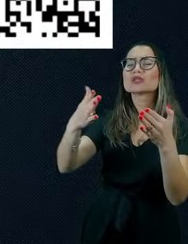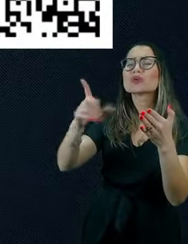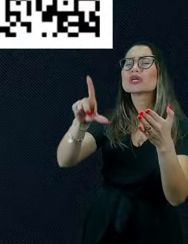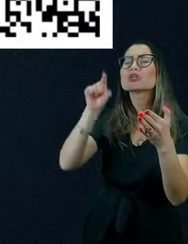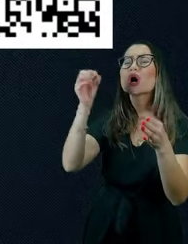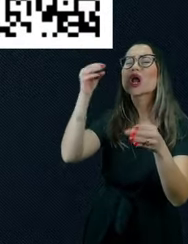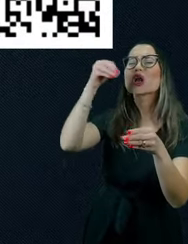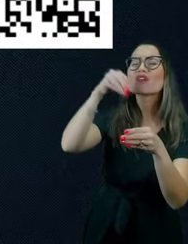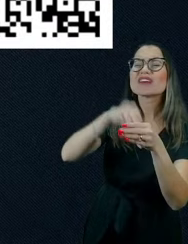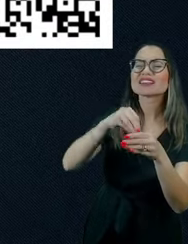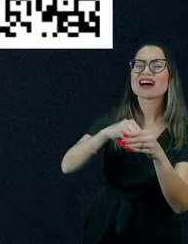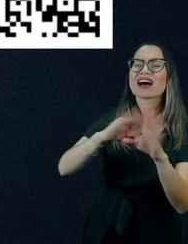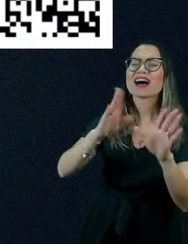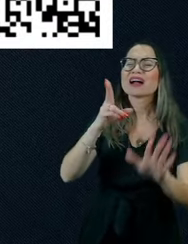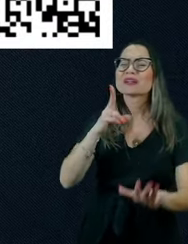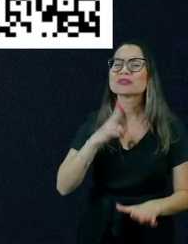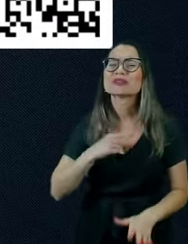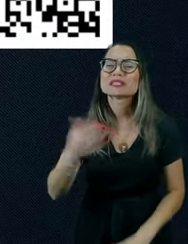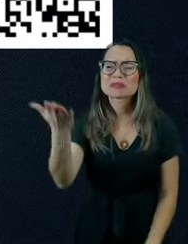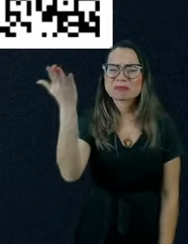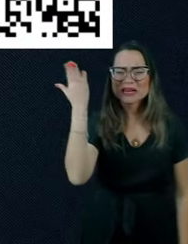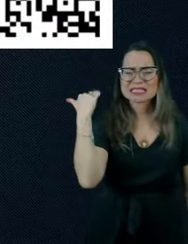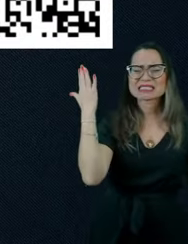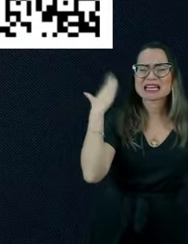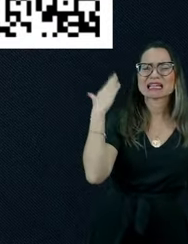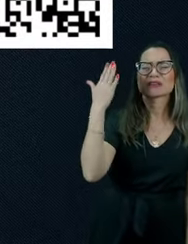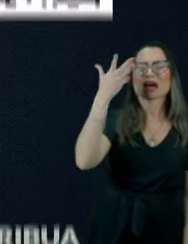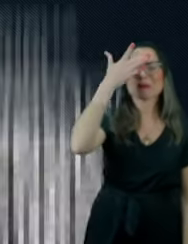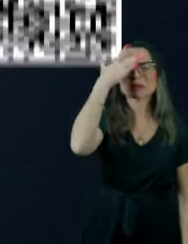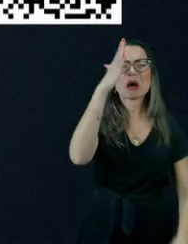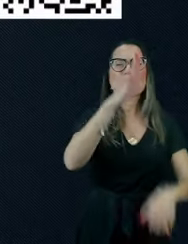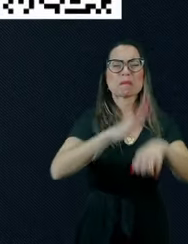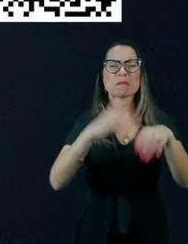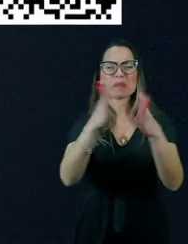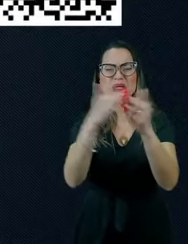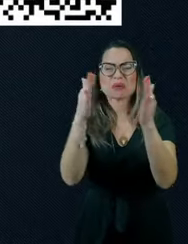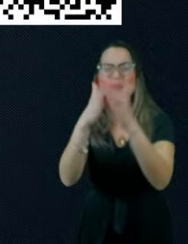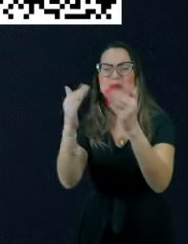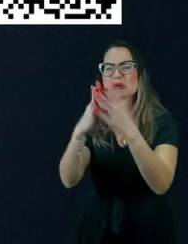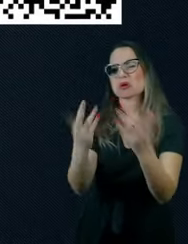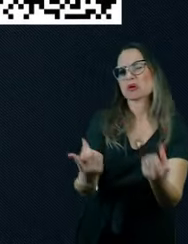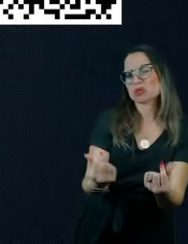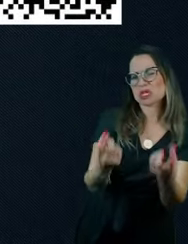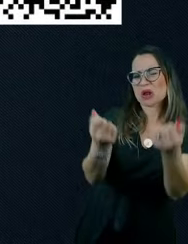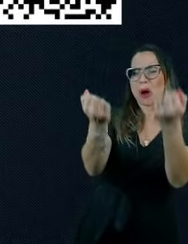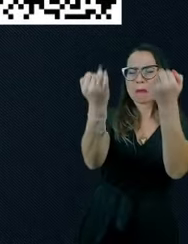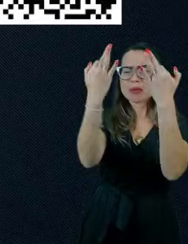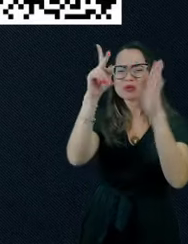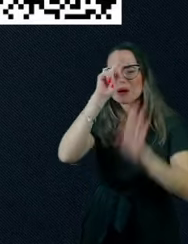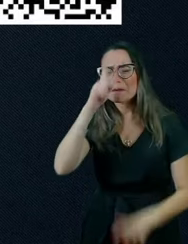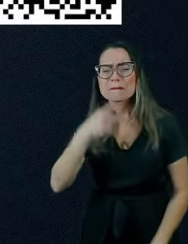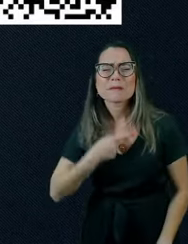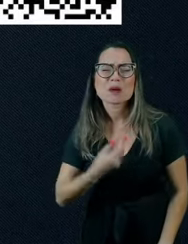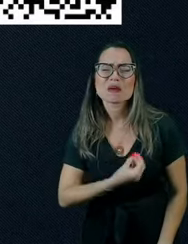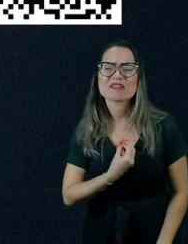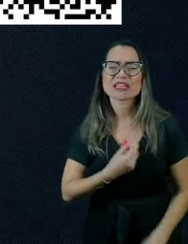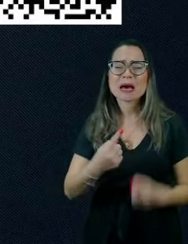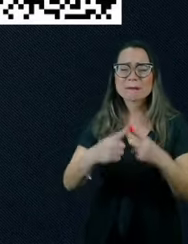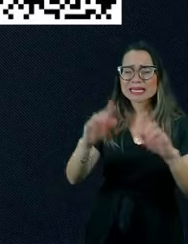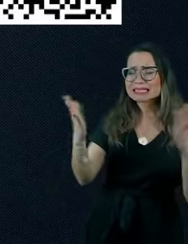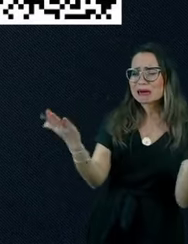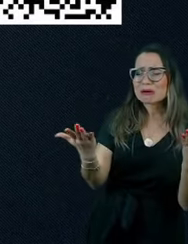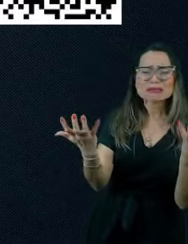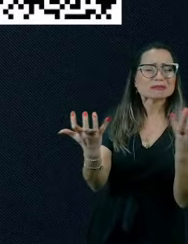de dinheiro, quantos homens usurparam da noiva, usaram a noiva, Deus, mas está se levantando homens e mulheres